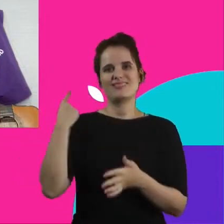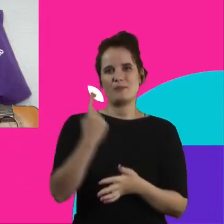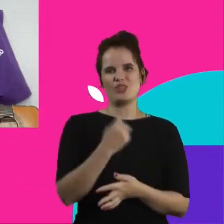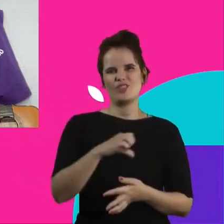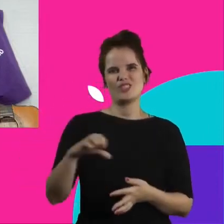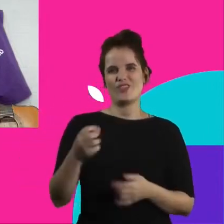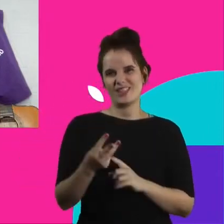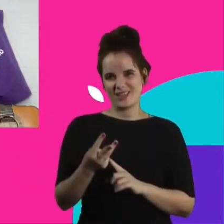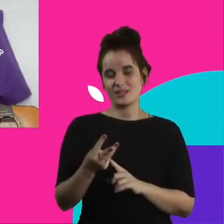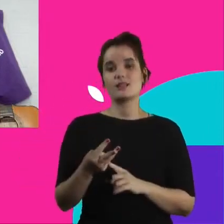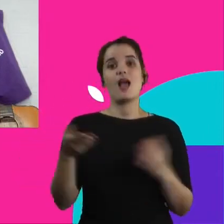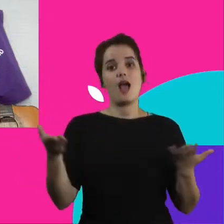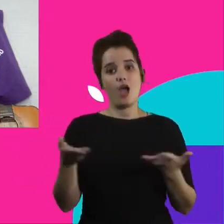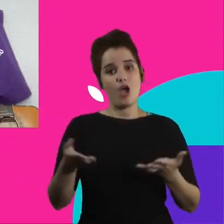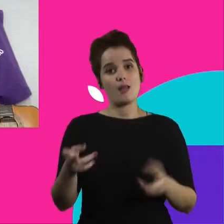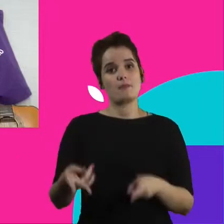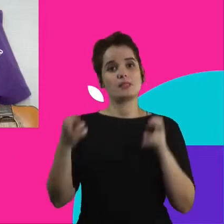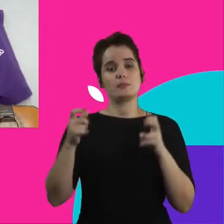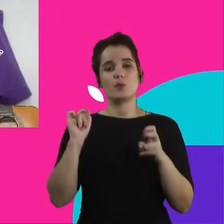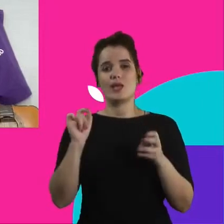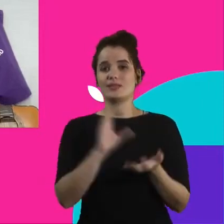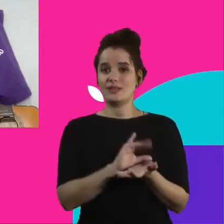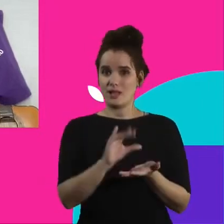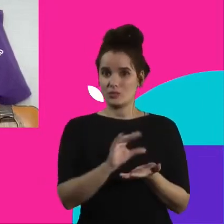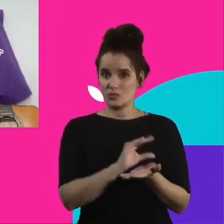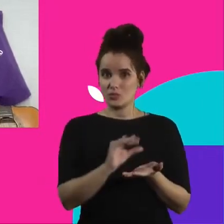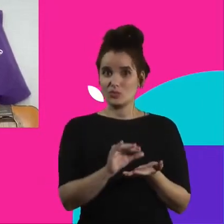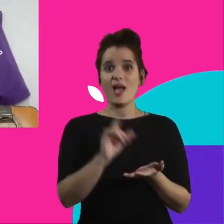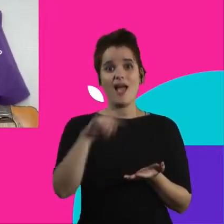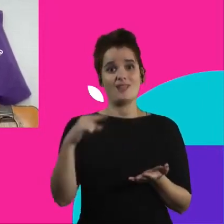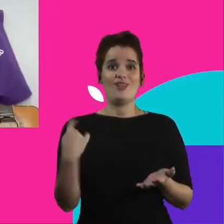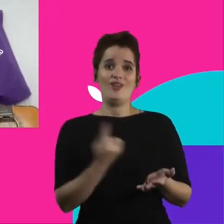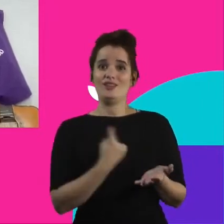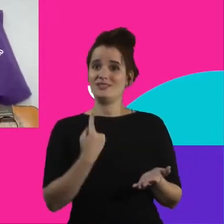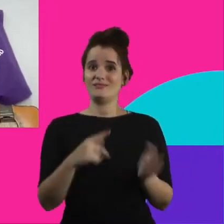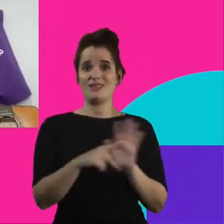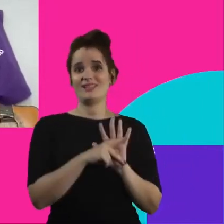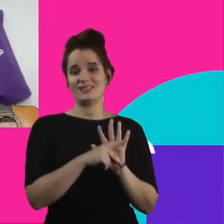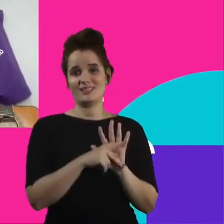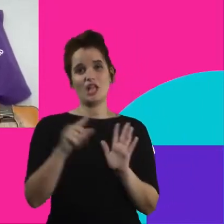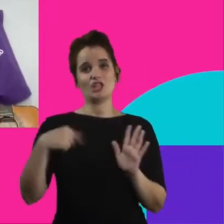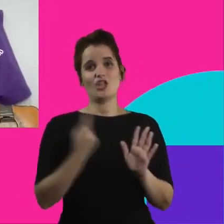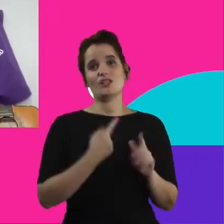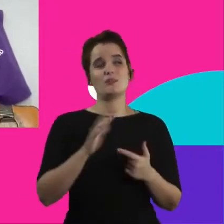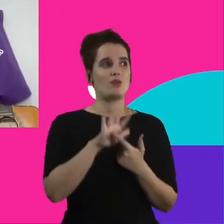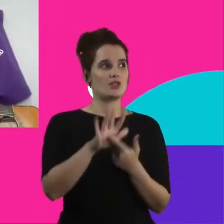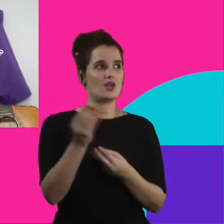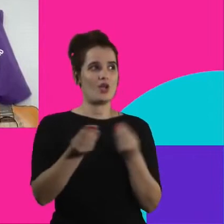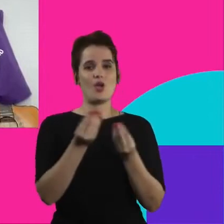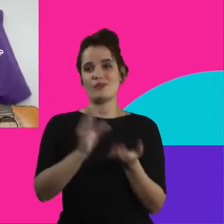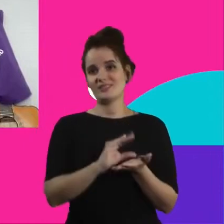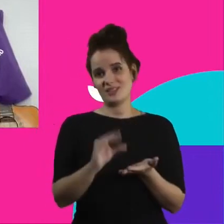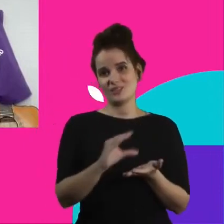está se dando conta que os dados, na verdade, eles pertencem a nós, né? Porque nós é que produzimos os dados, né? Então,